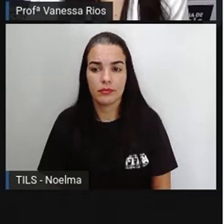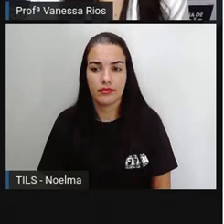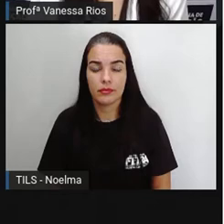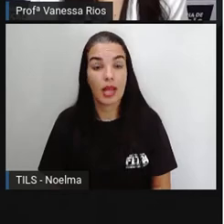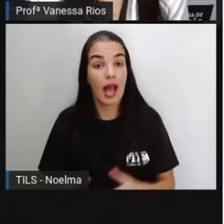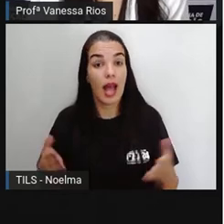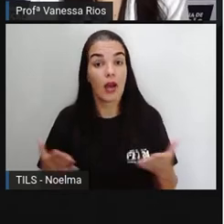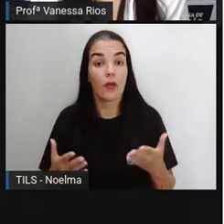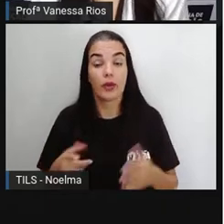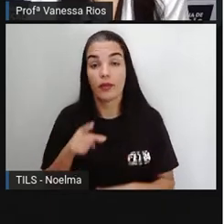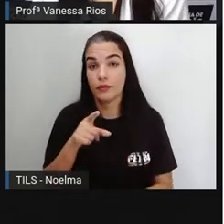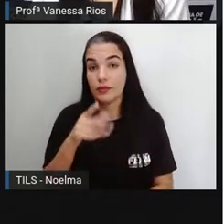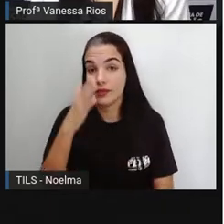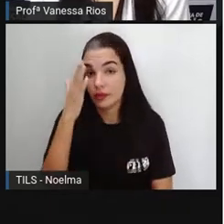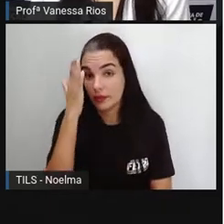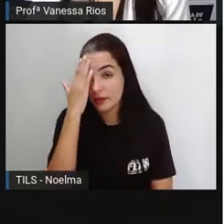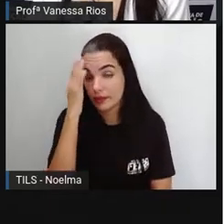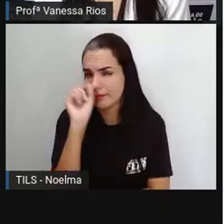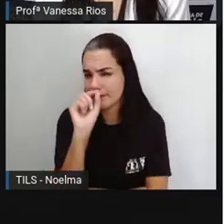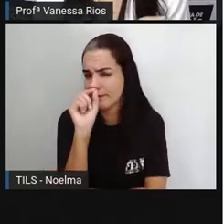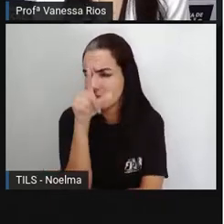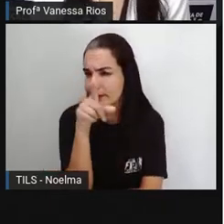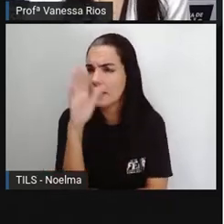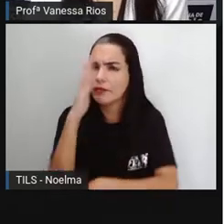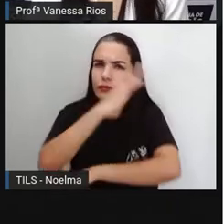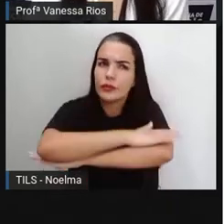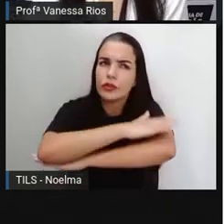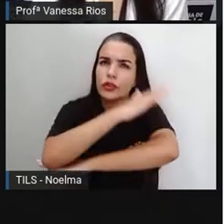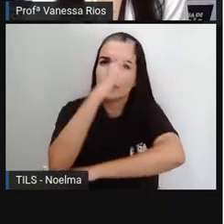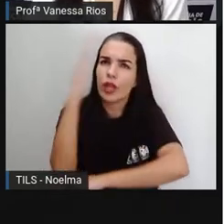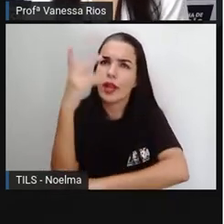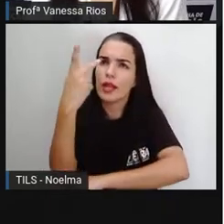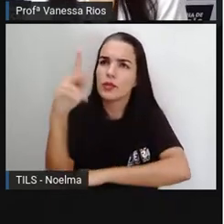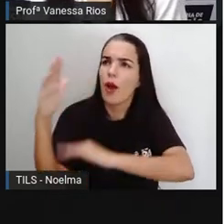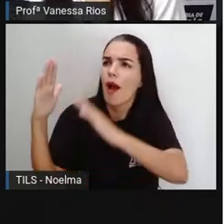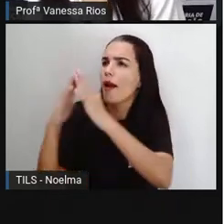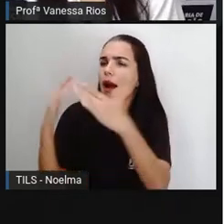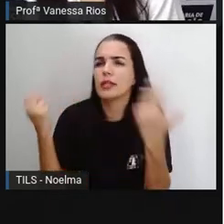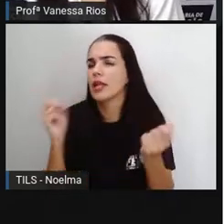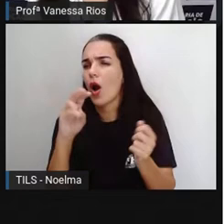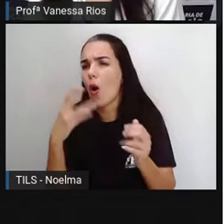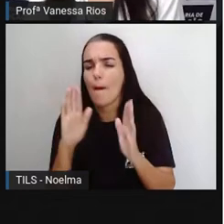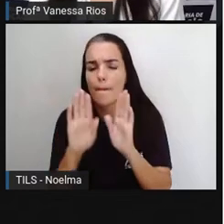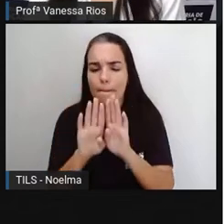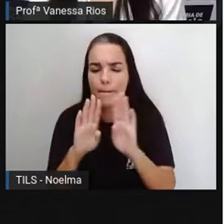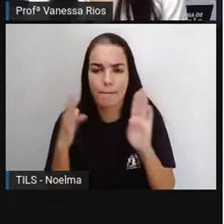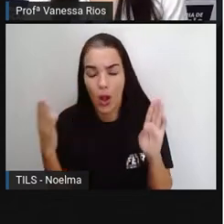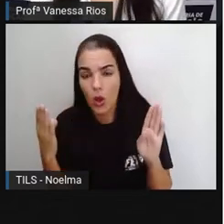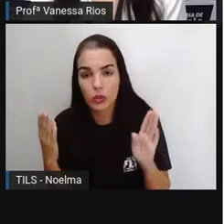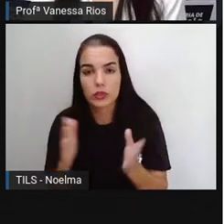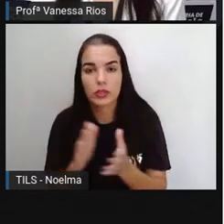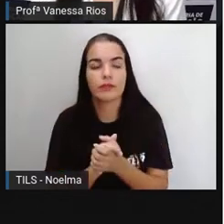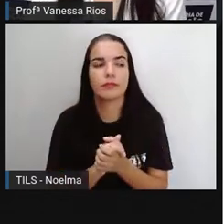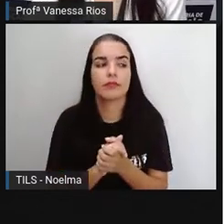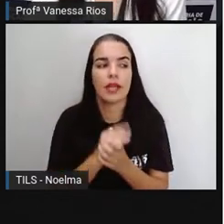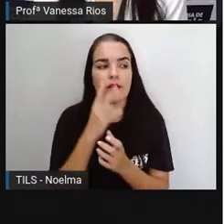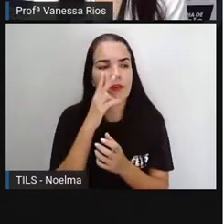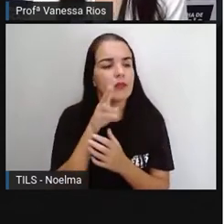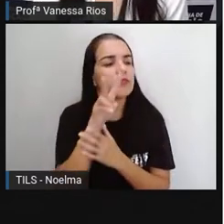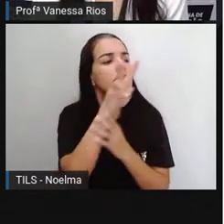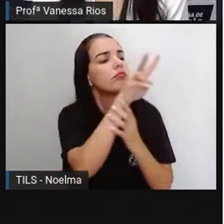Mas aí a Pró gostaria que você fosse lá na janela aí da sua casa ou na porta, né? E que pudesse dar